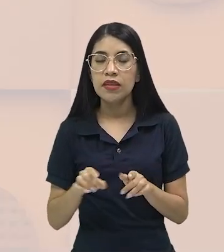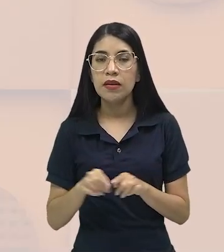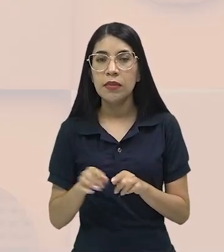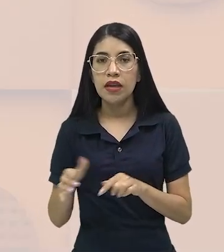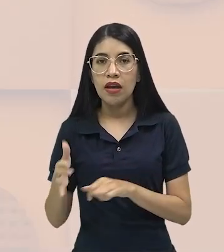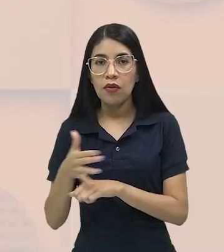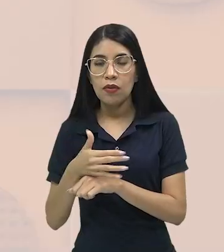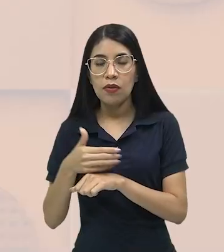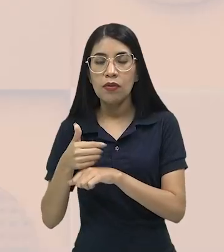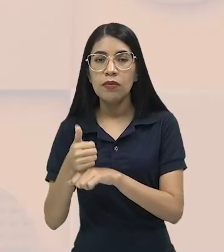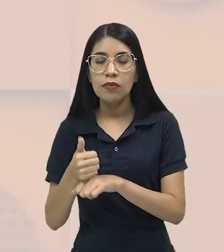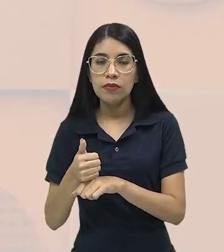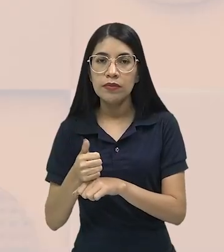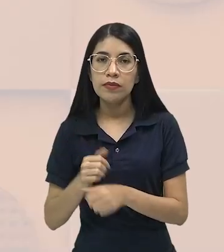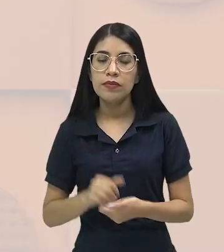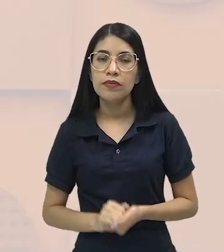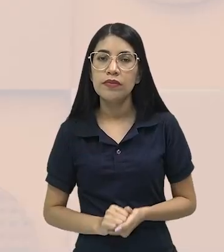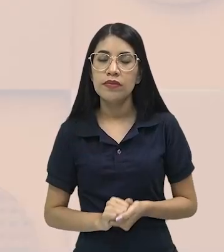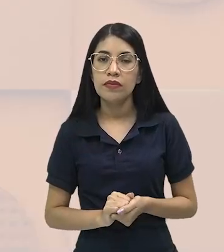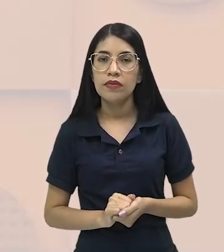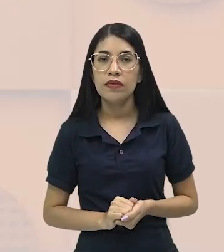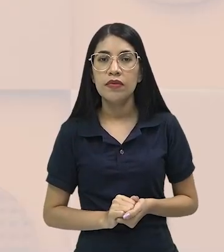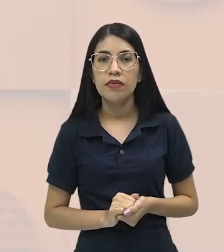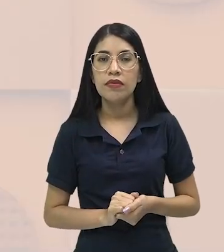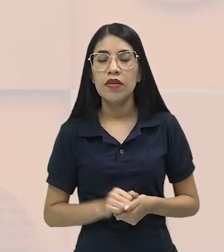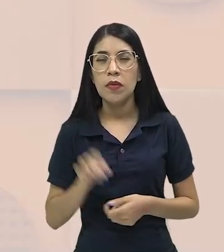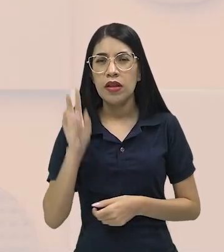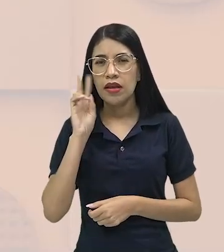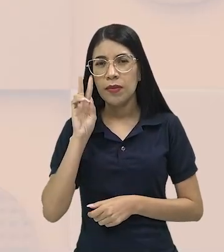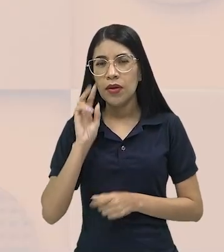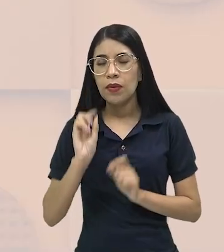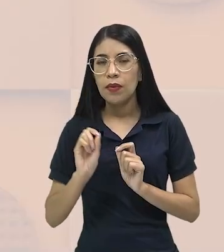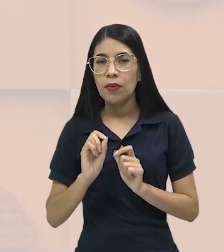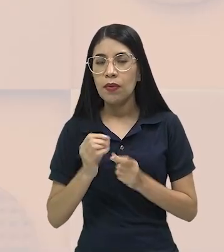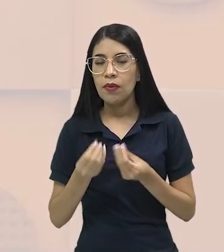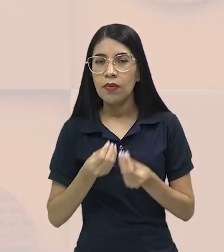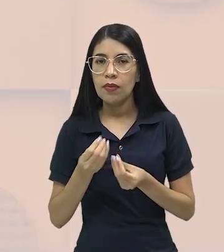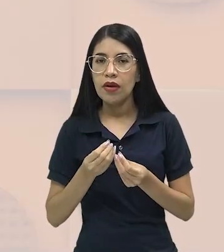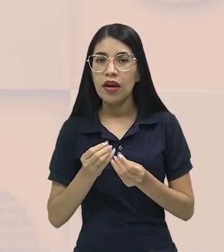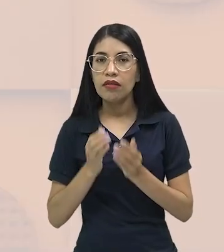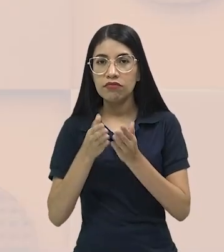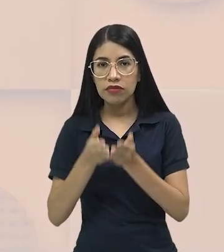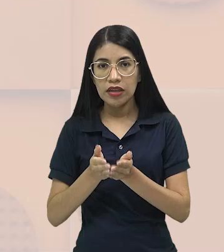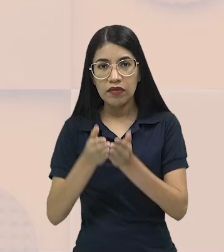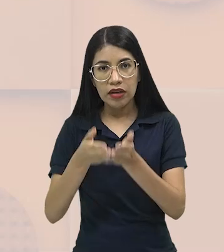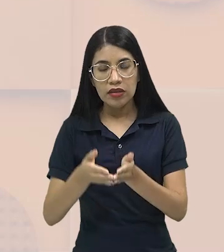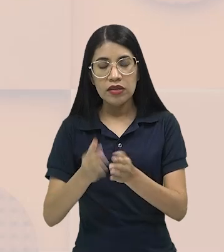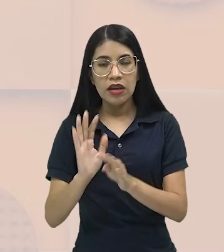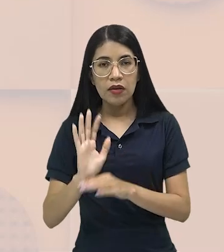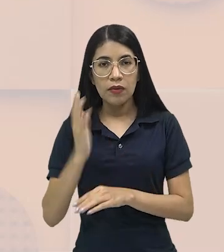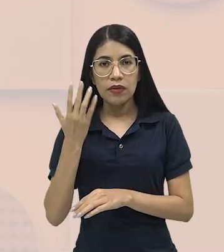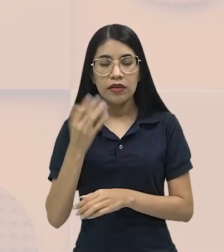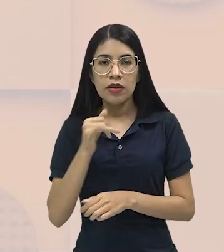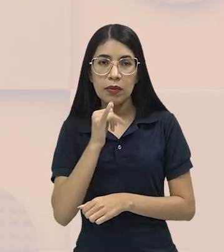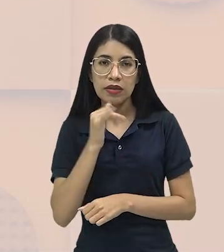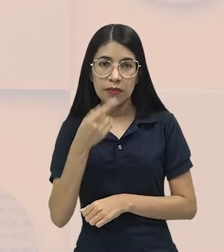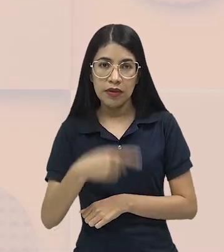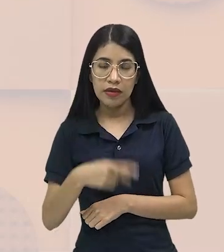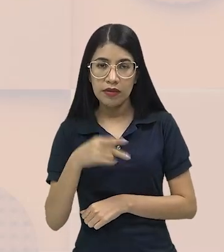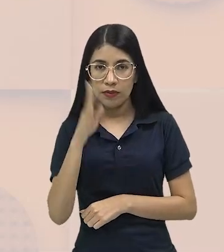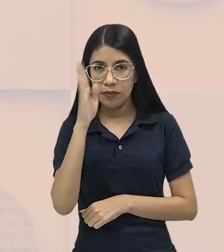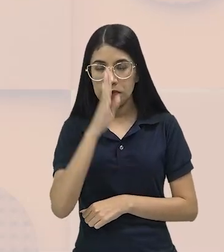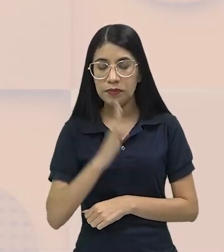colonialismo. Vamos relembrar um pouquinho, né, a história das grandes navegações. Quando, vou usar o exemplo do Brasil,